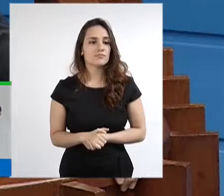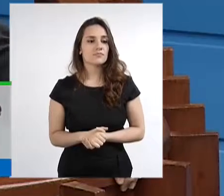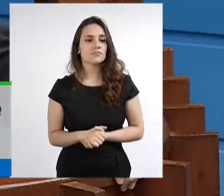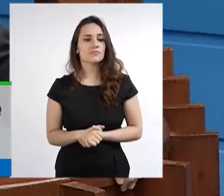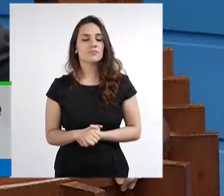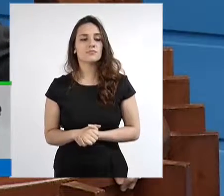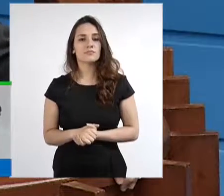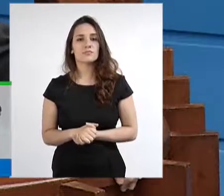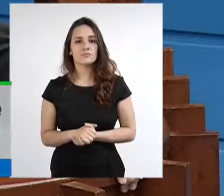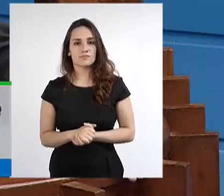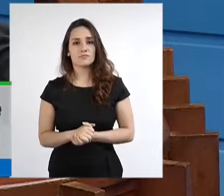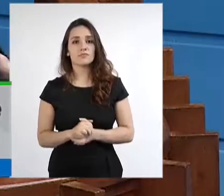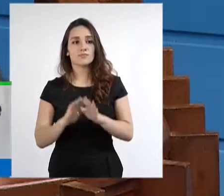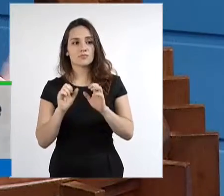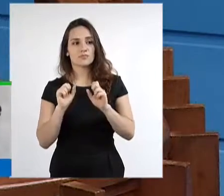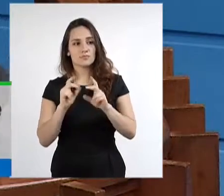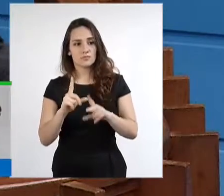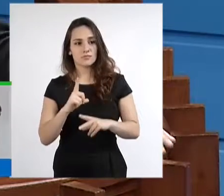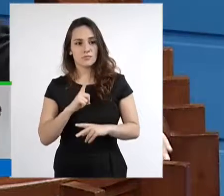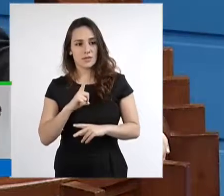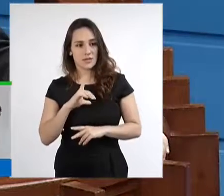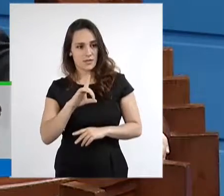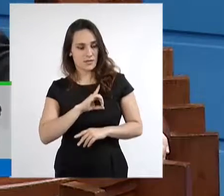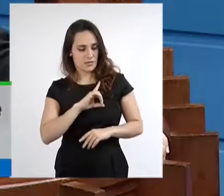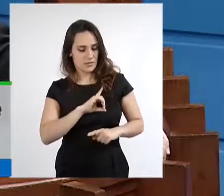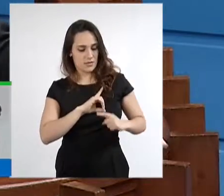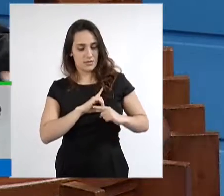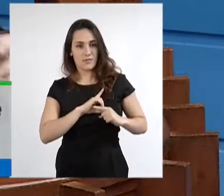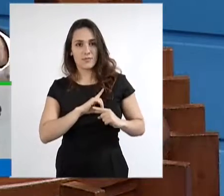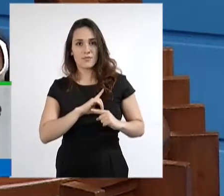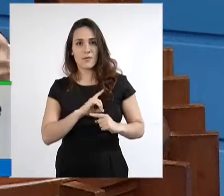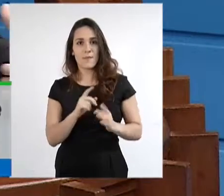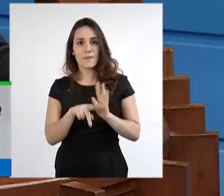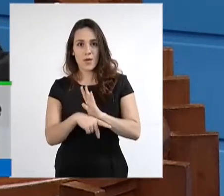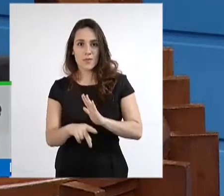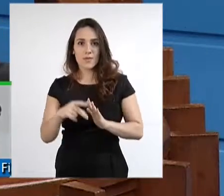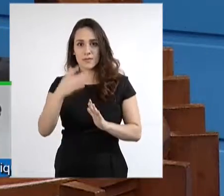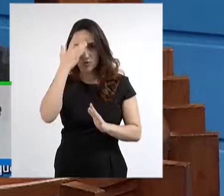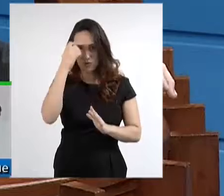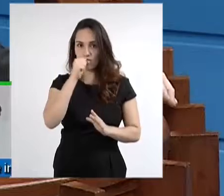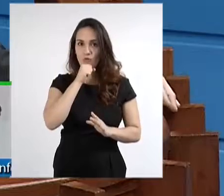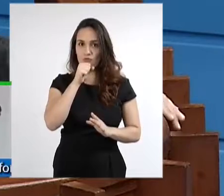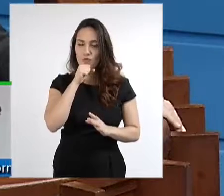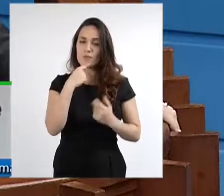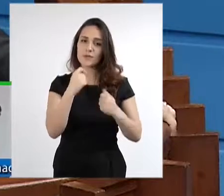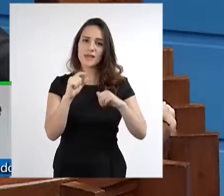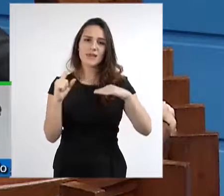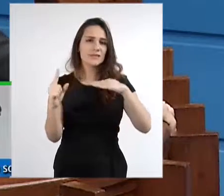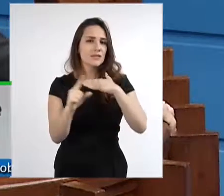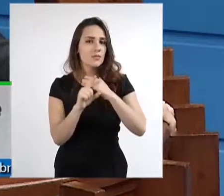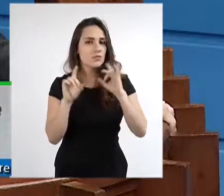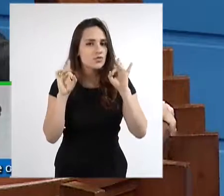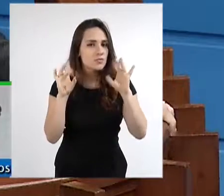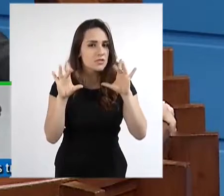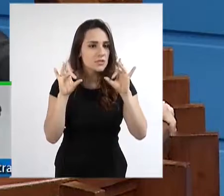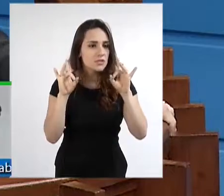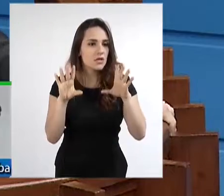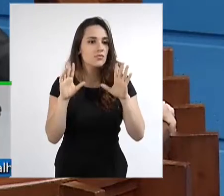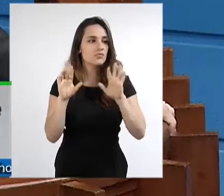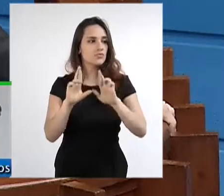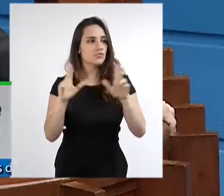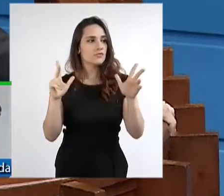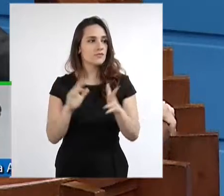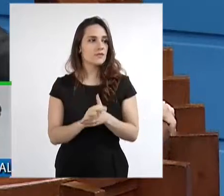E essa primeira delegacia poder ter um atendimento diferenciado